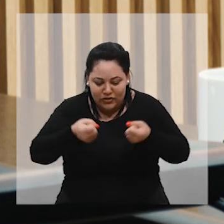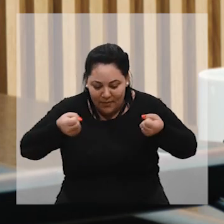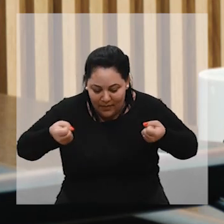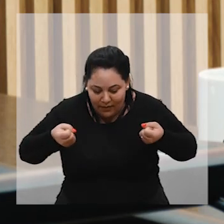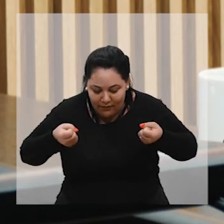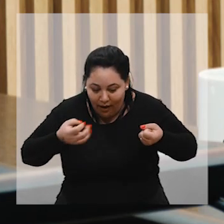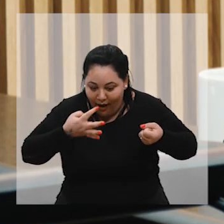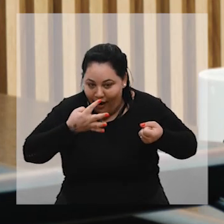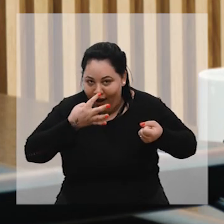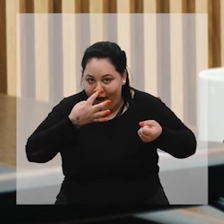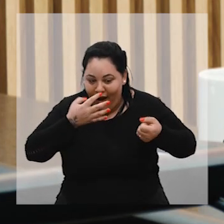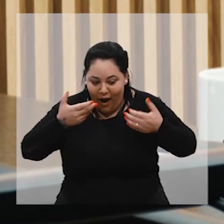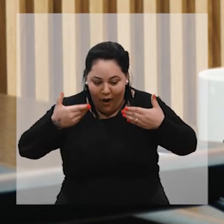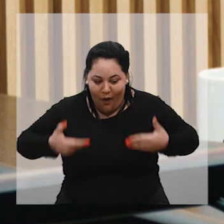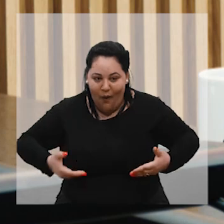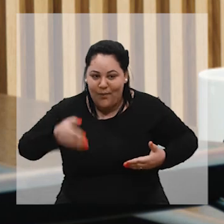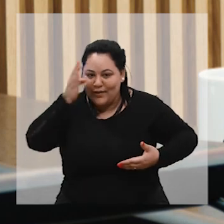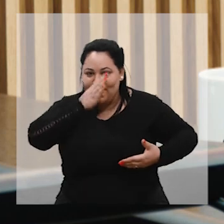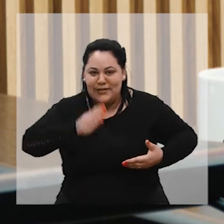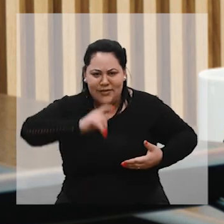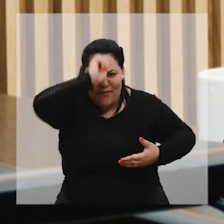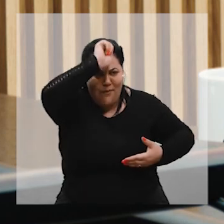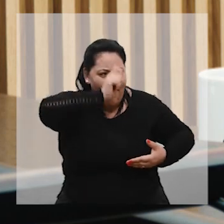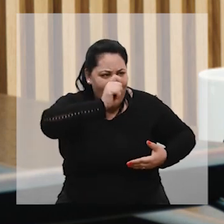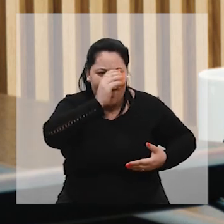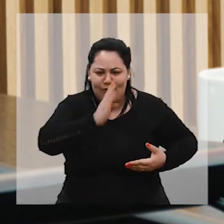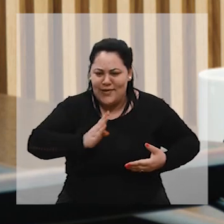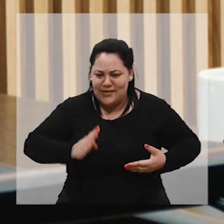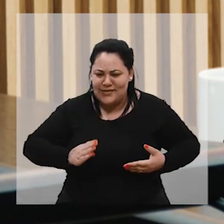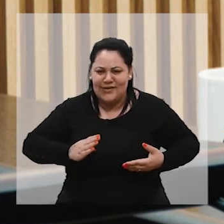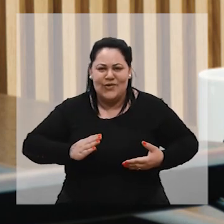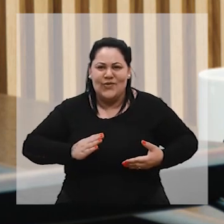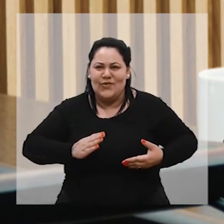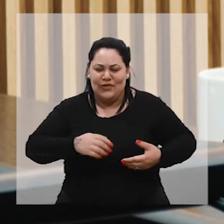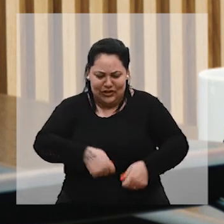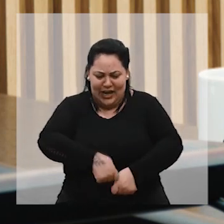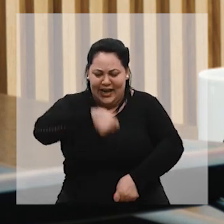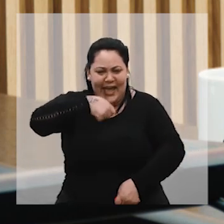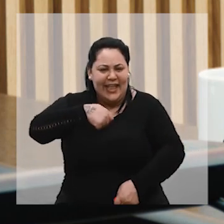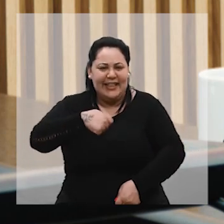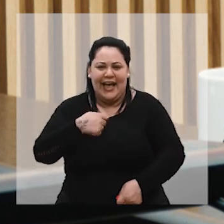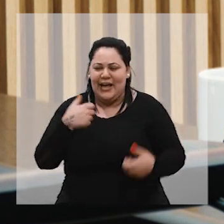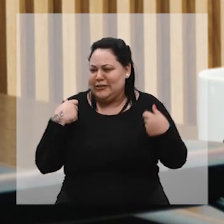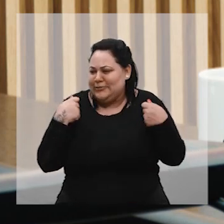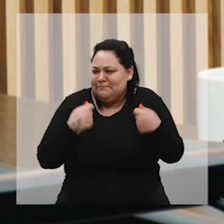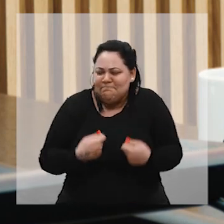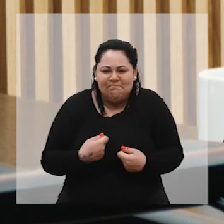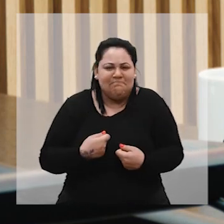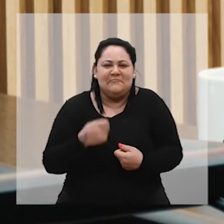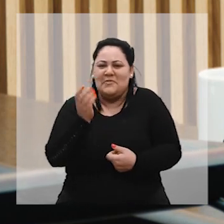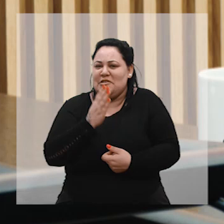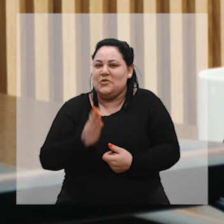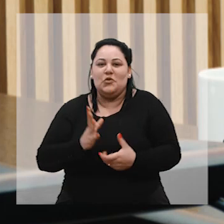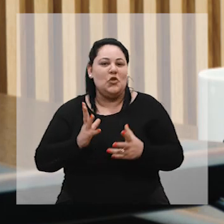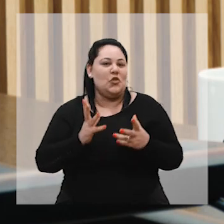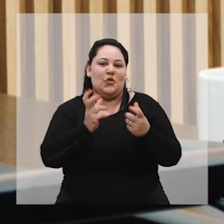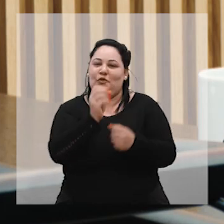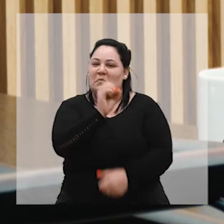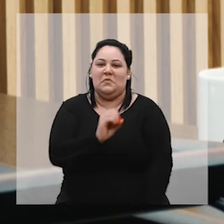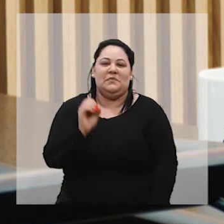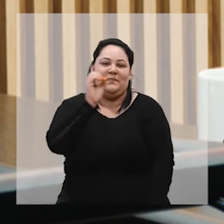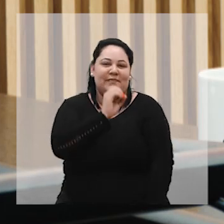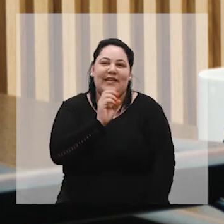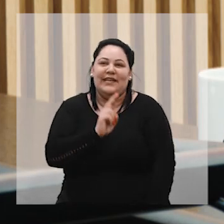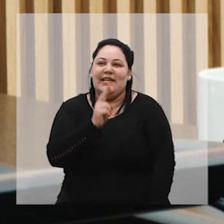assim, um monte de uniforme do Brasil, jaqueta do Brasil, boné legal. do Brasil, uniforme. Cara, foi... sensacional, Foi né? sensacional,